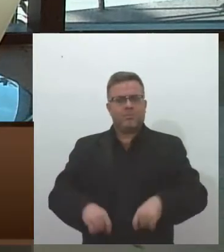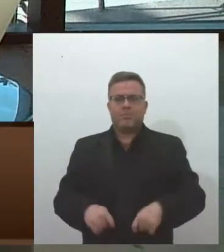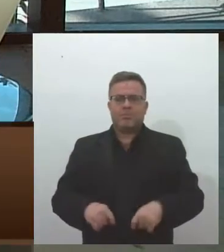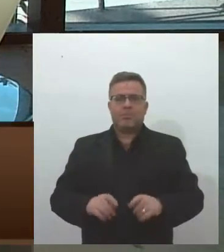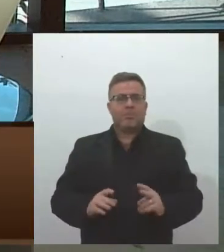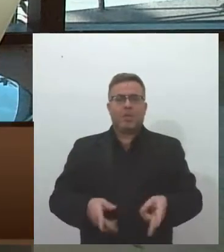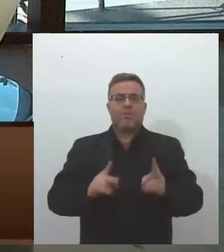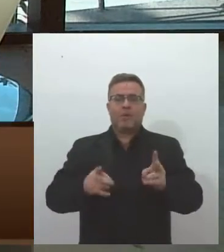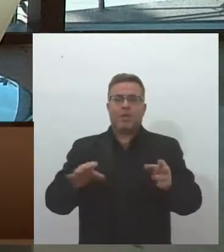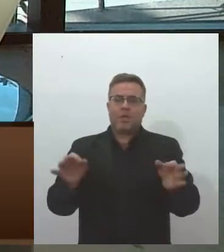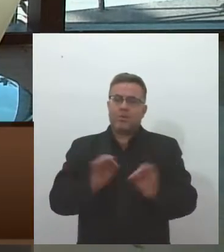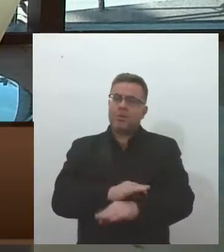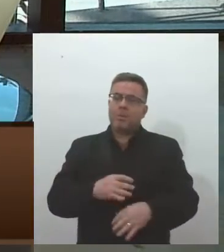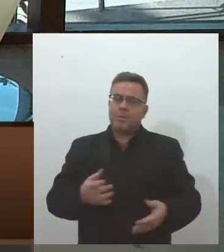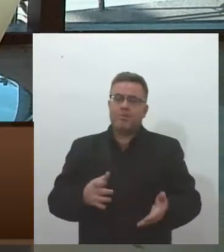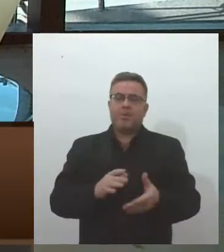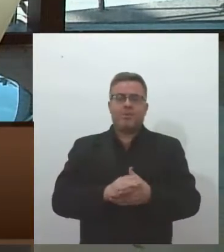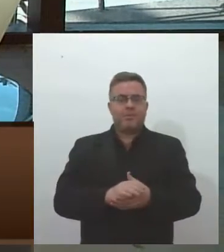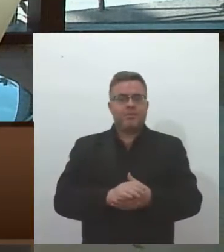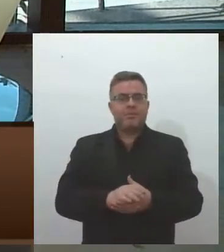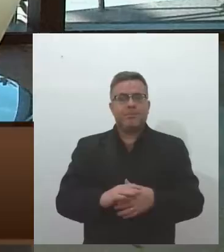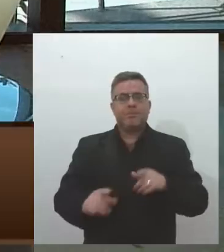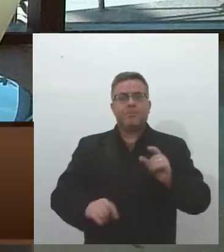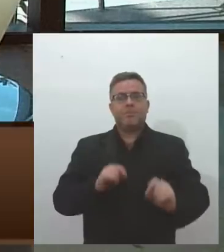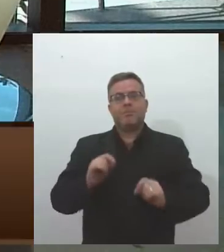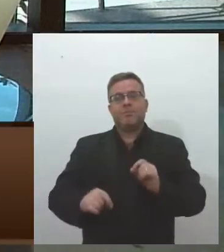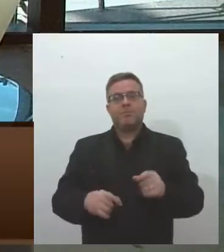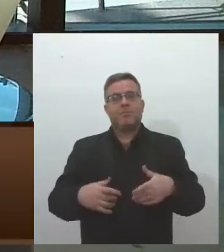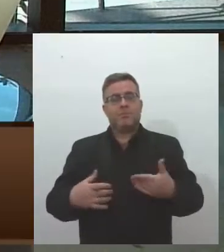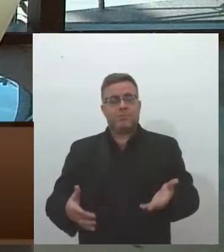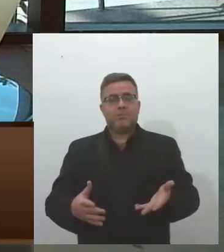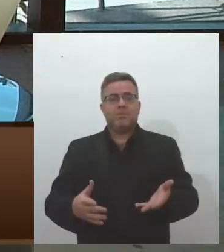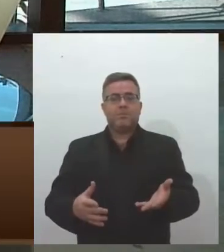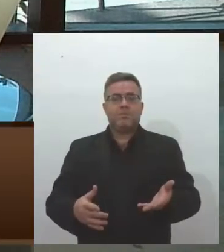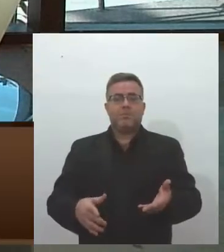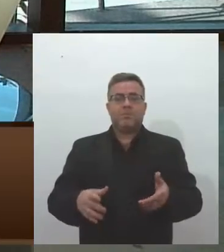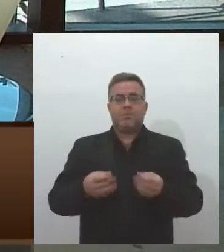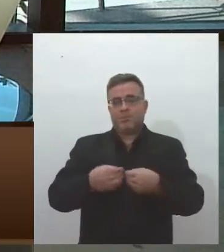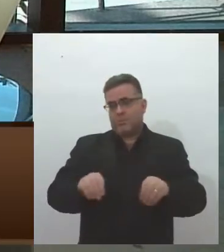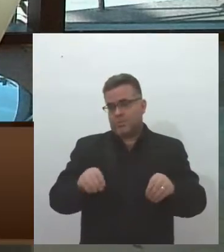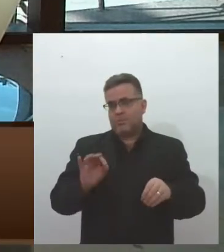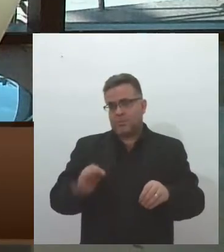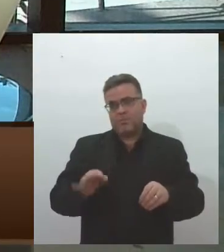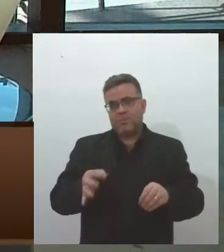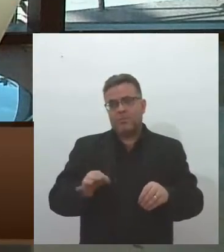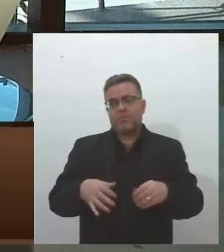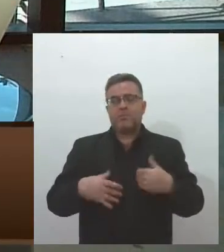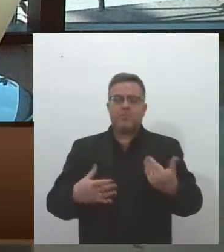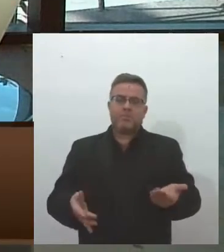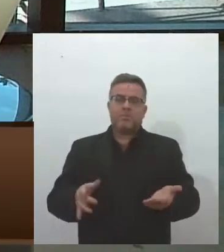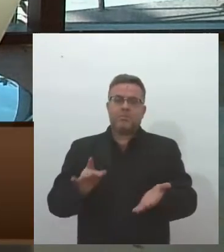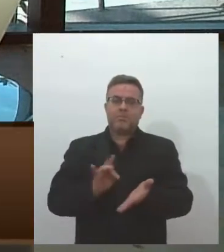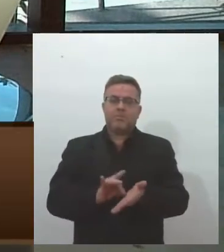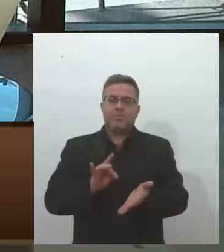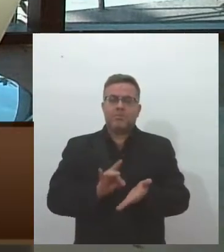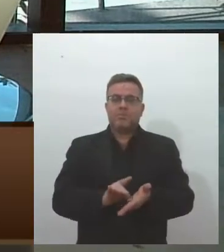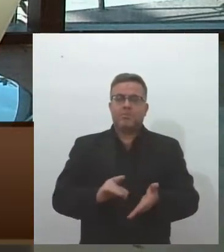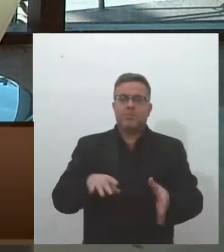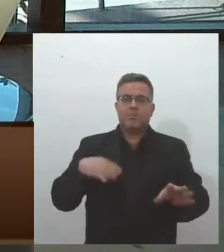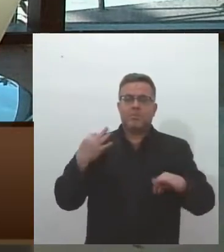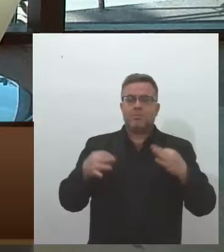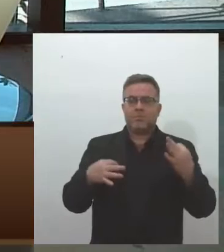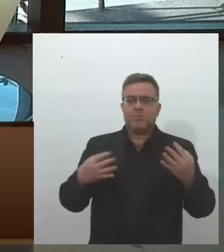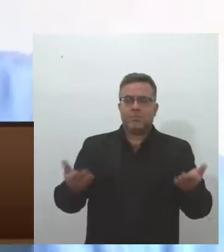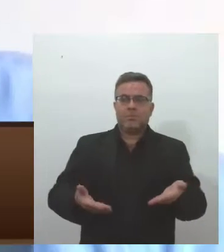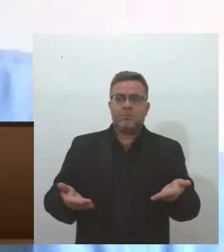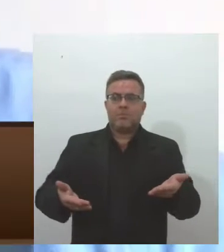não houvesse tanta dificuldade, tanto prejuízo para o setor. Na verdade, assim, o turismo foi um dos segmentos